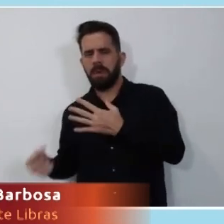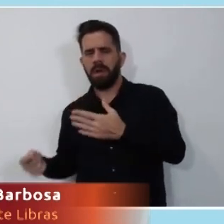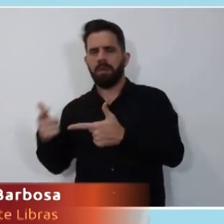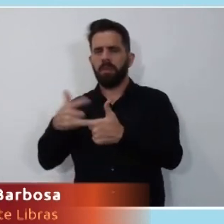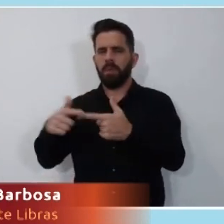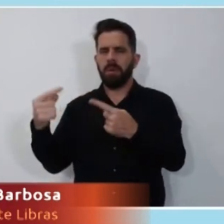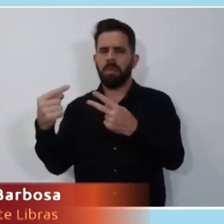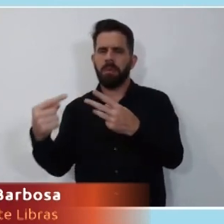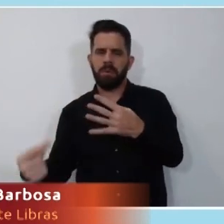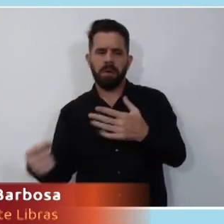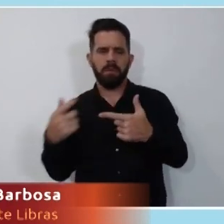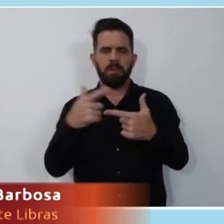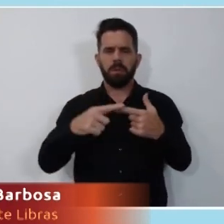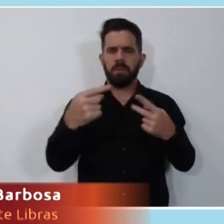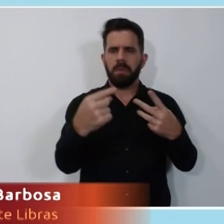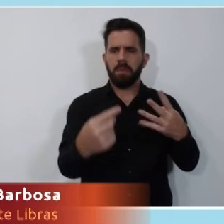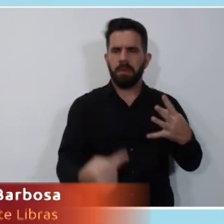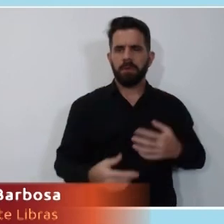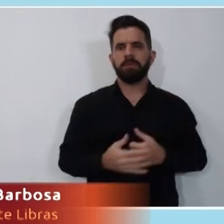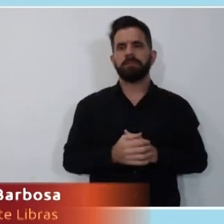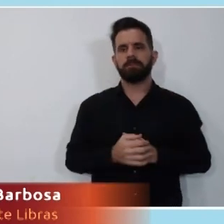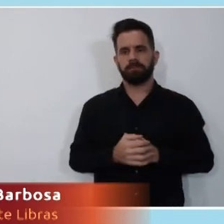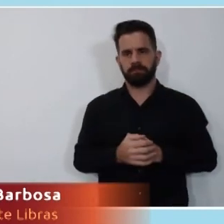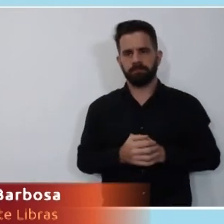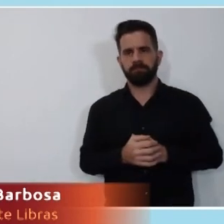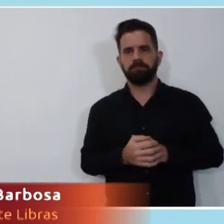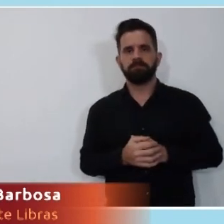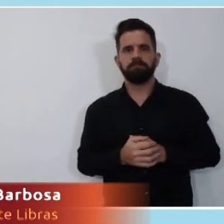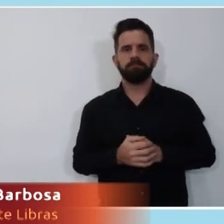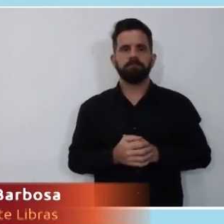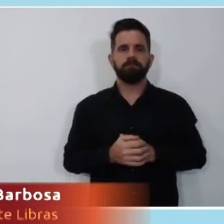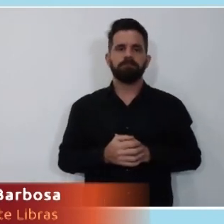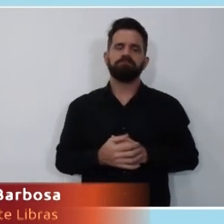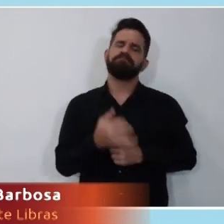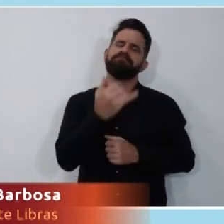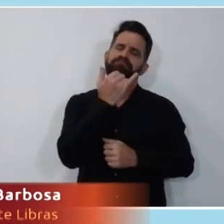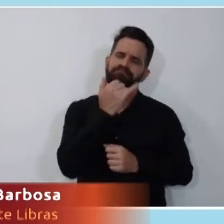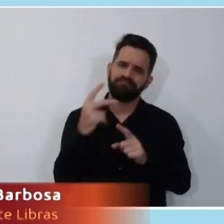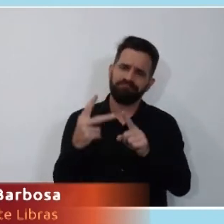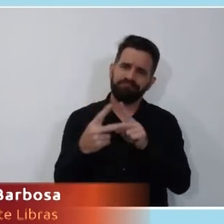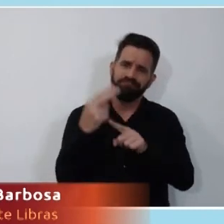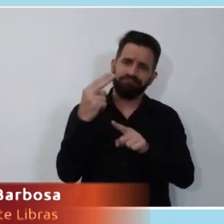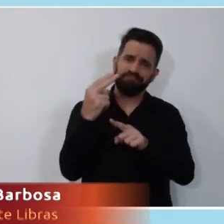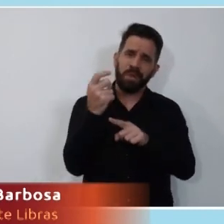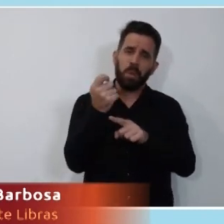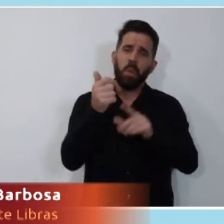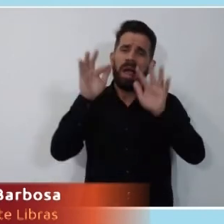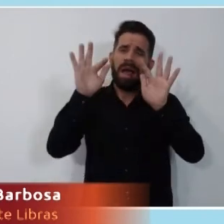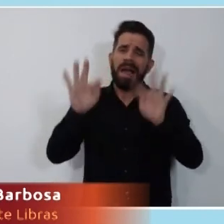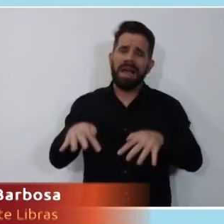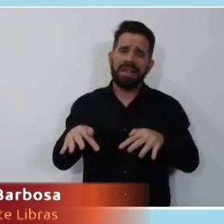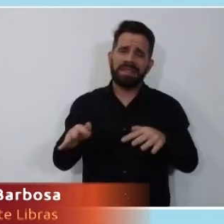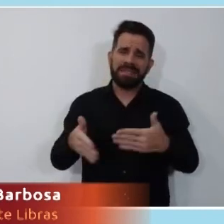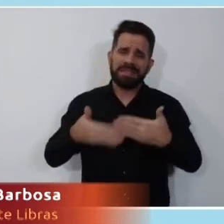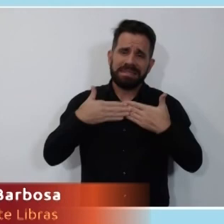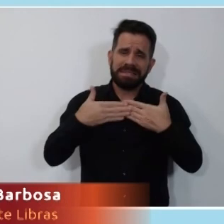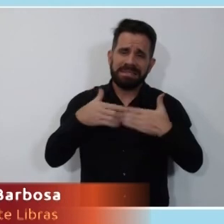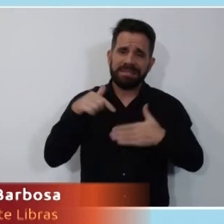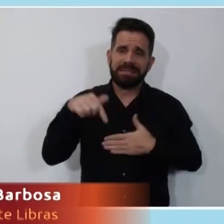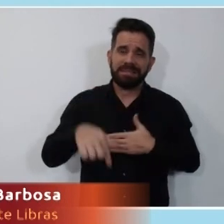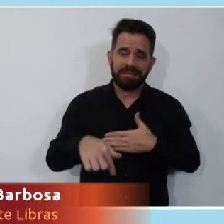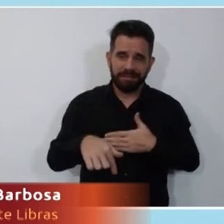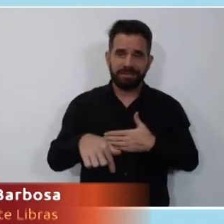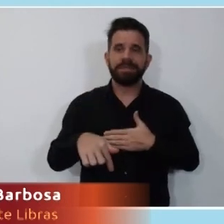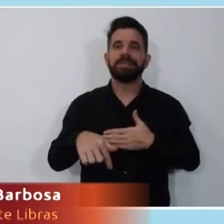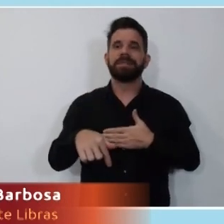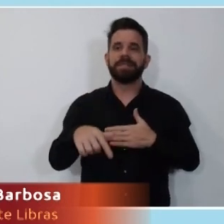diretrizes da solução. Porque as pessoas têm que... Sim. Vou ter que interrompê-lo porque a gente está quase chegando no fim do programa. O